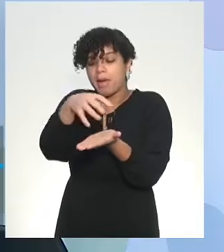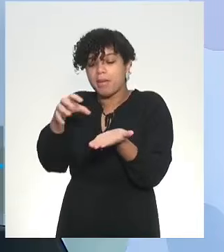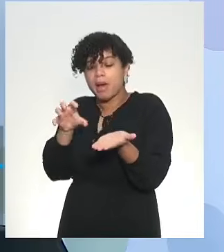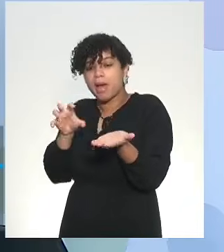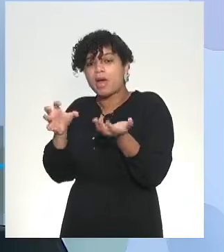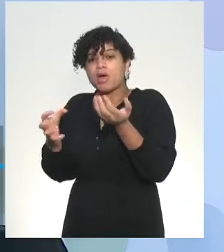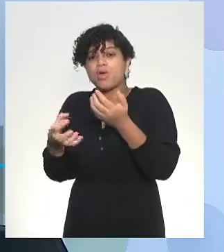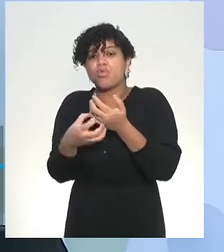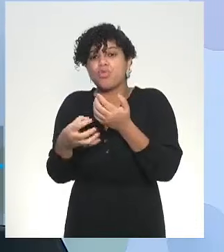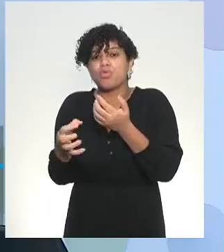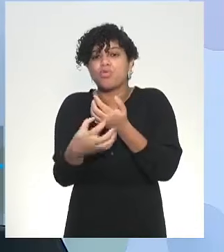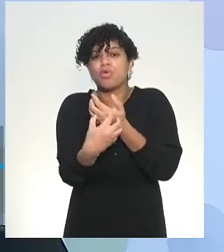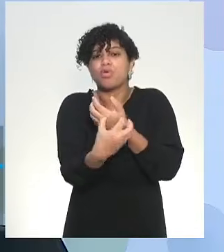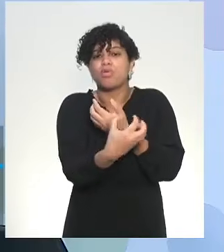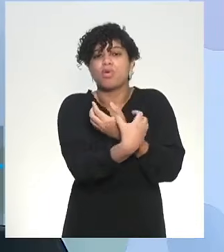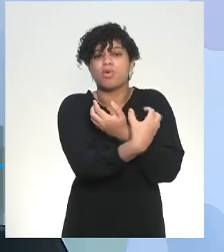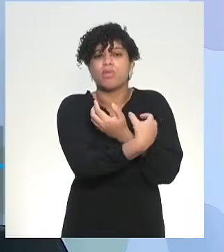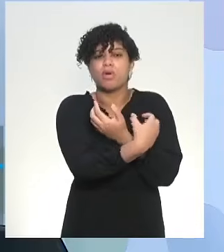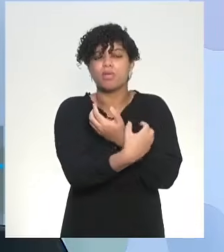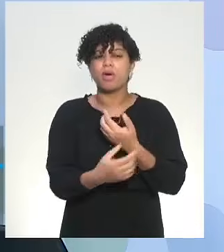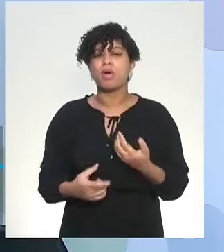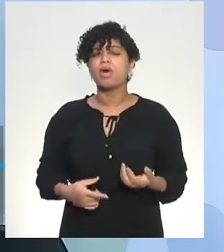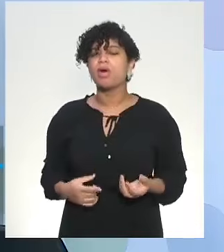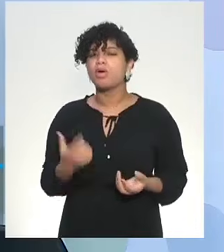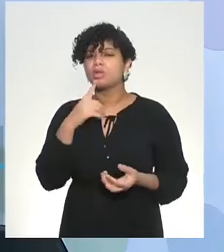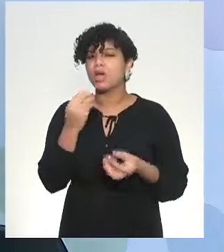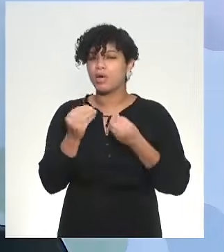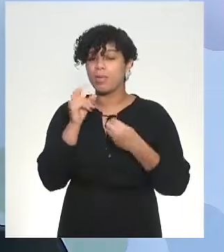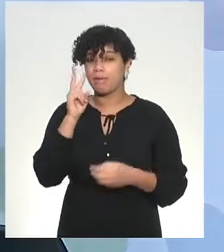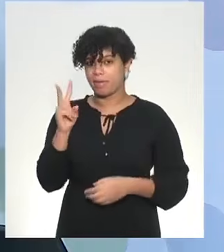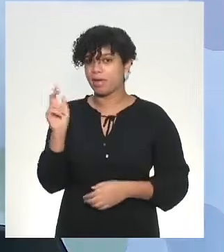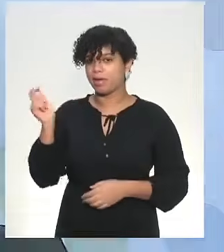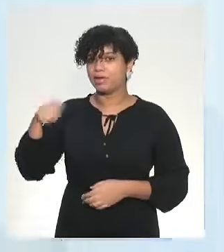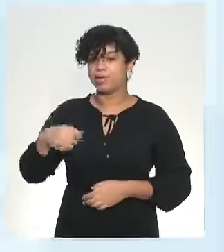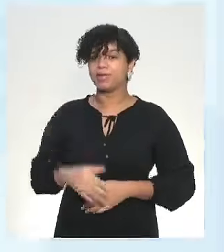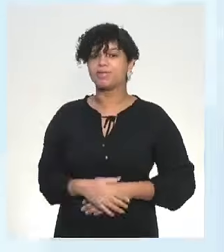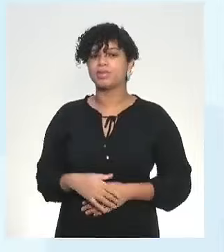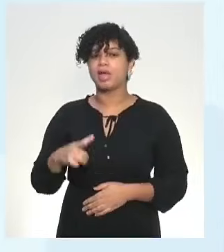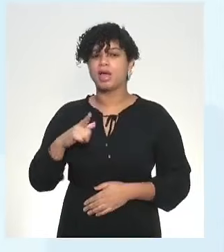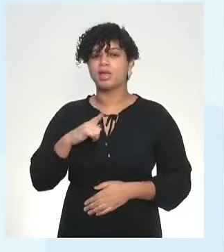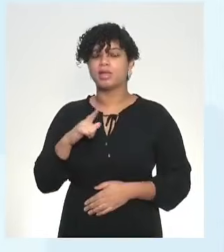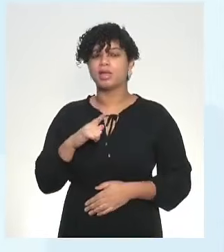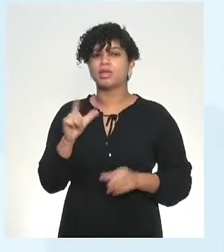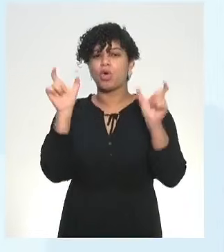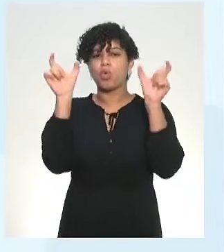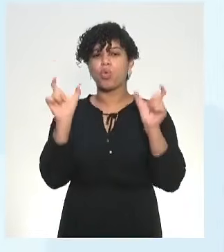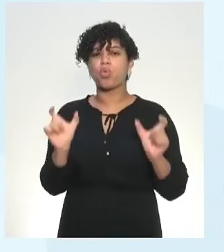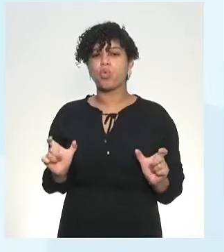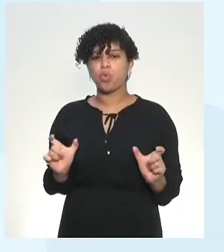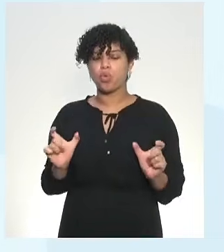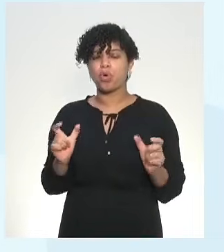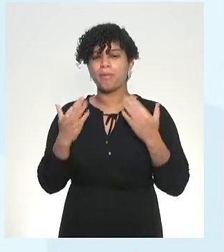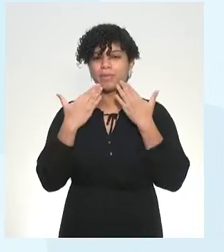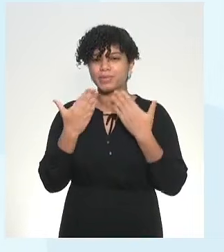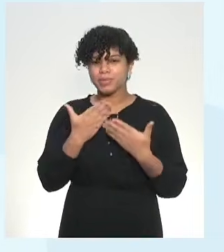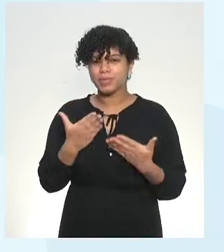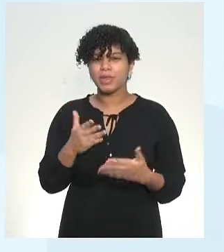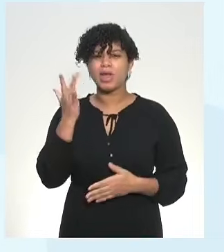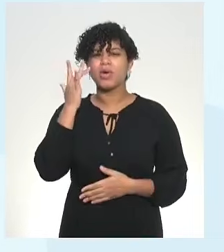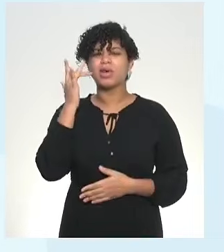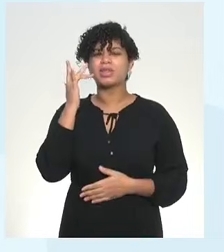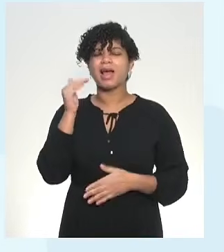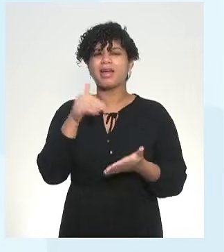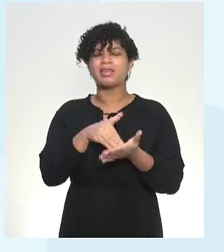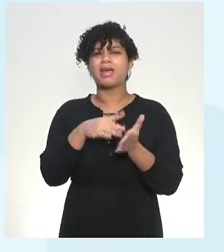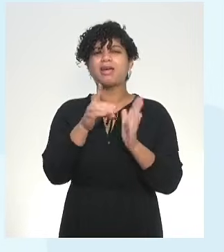é que funcionava nessa questão de hierarquia urbana. Então, vamos ver aqui, né, um esquema que era muito utilizado aí, até mais ou menos a